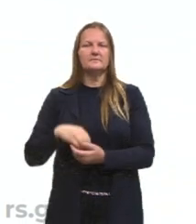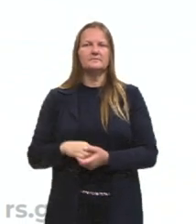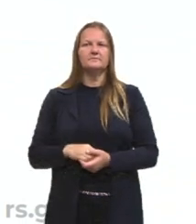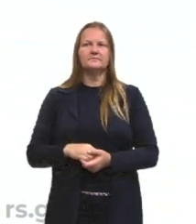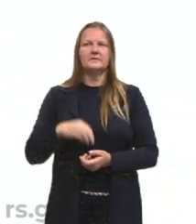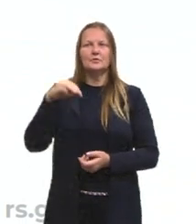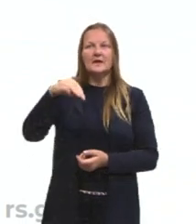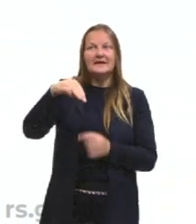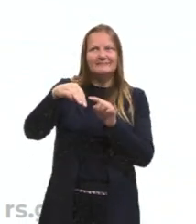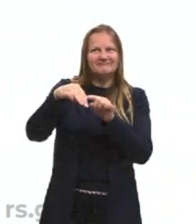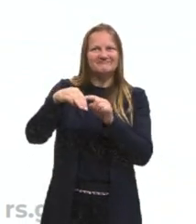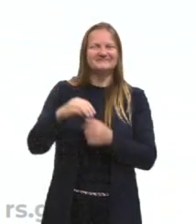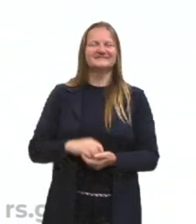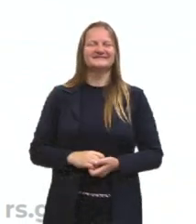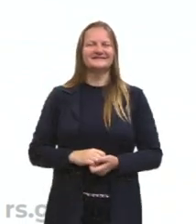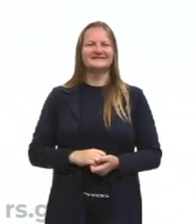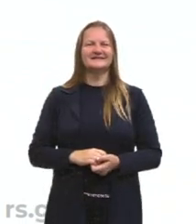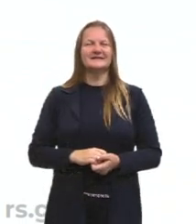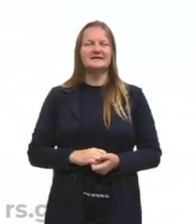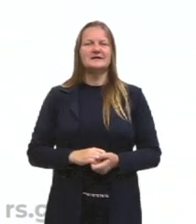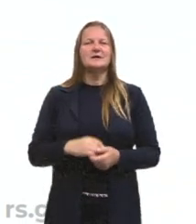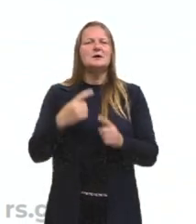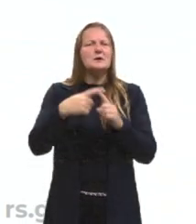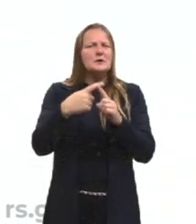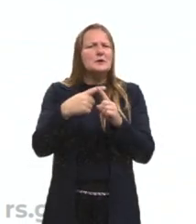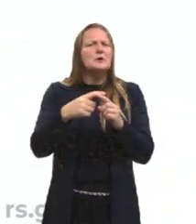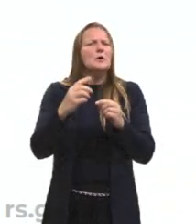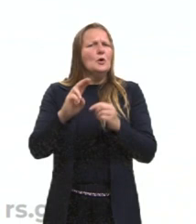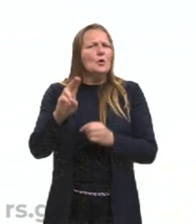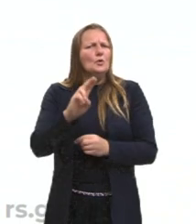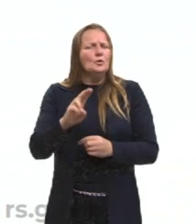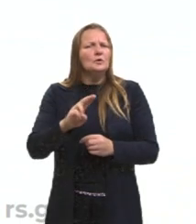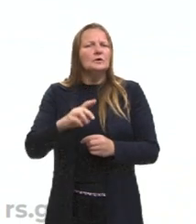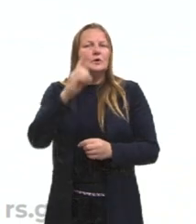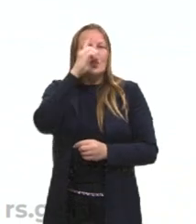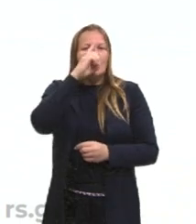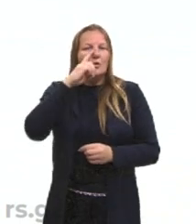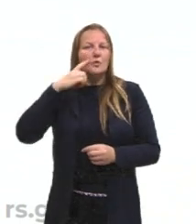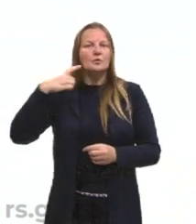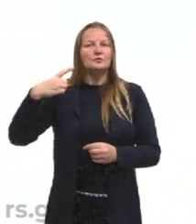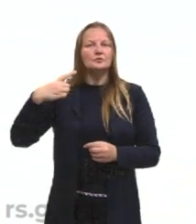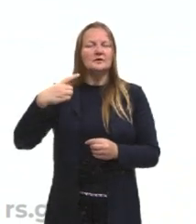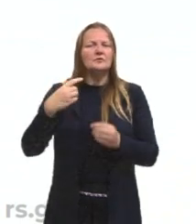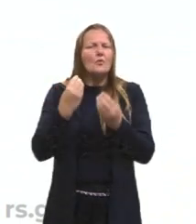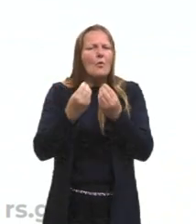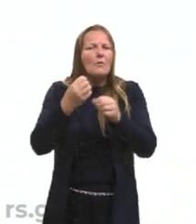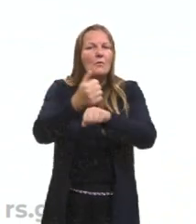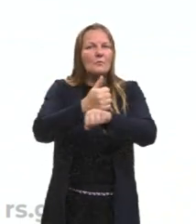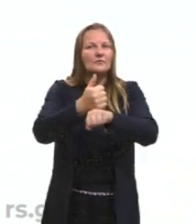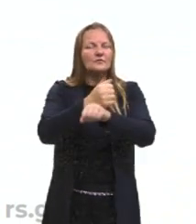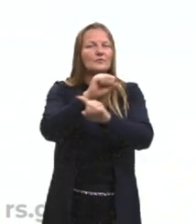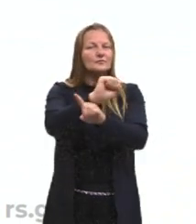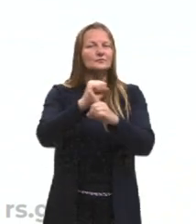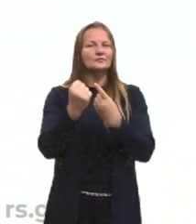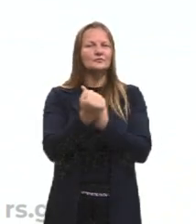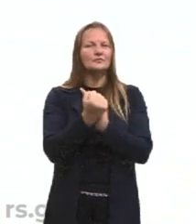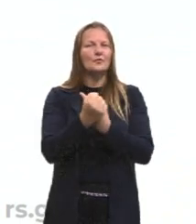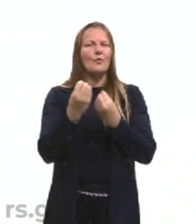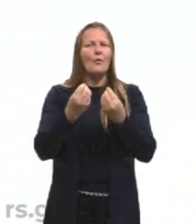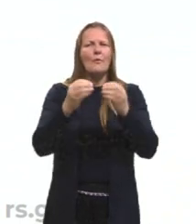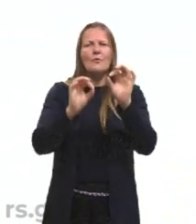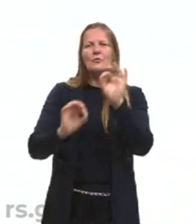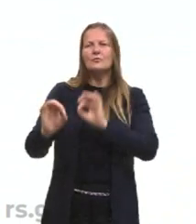né do positivismo da Augusto Comte é a educar e vai discutir de que forma os fatos sociais eles